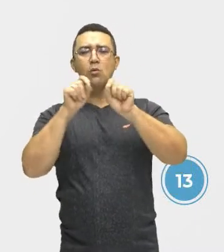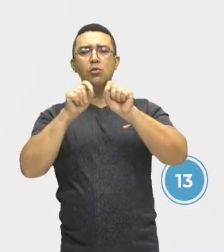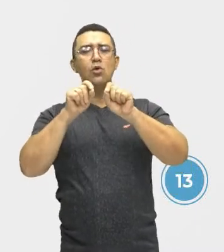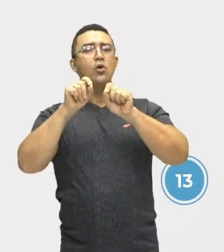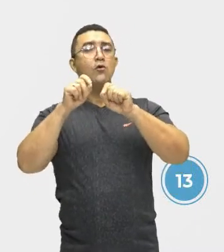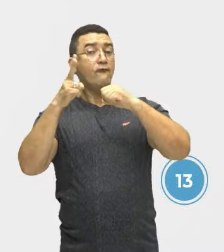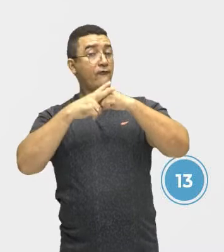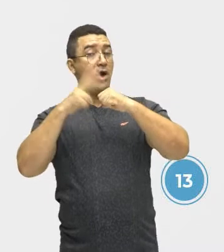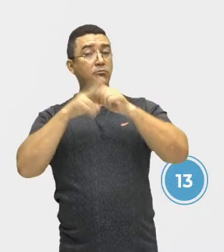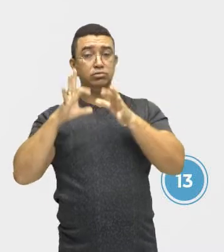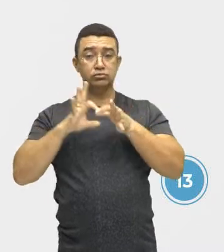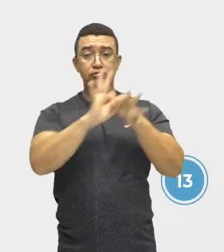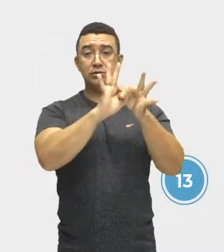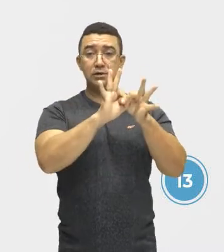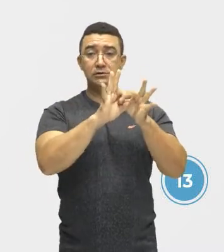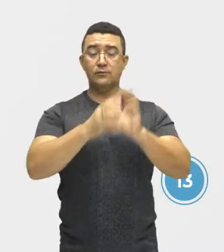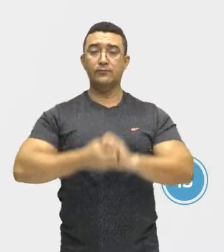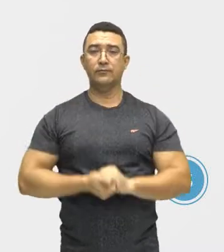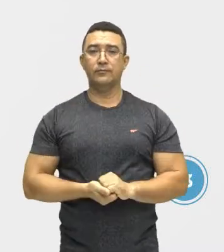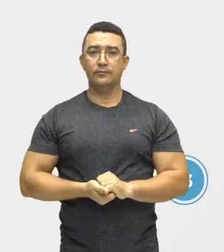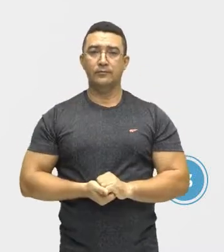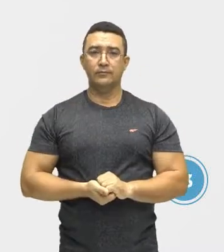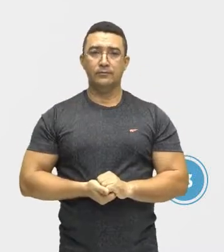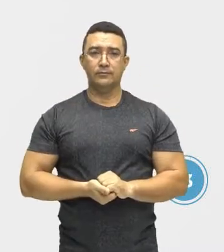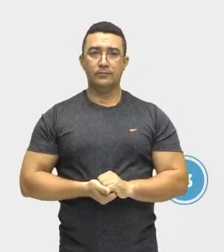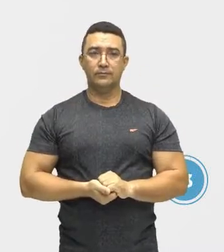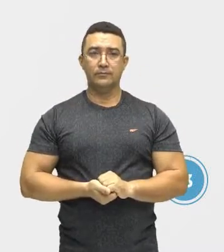pelas seguintes circunstâncias, ó. Observe aí,